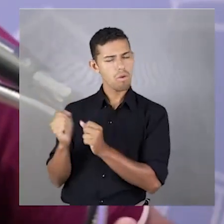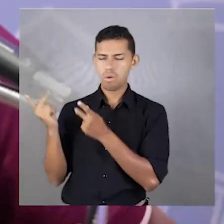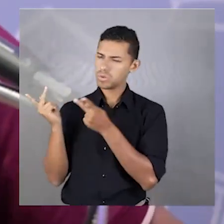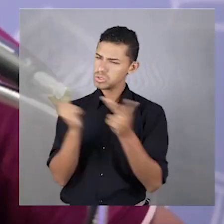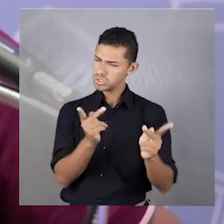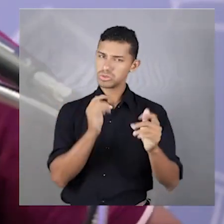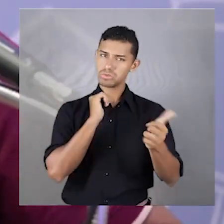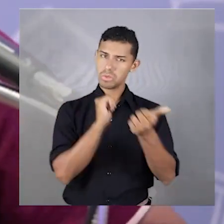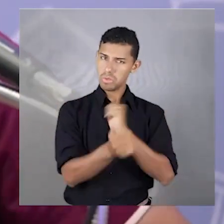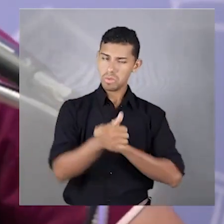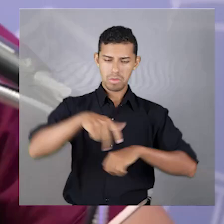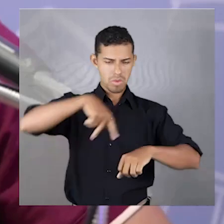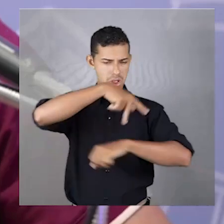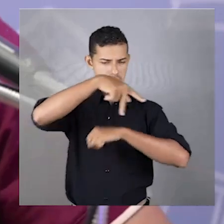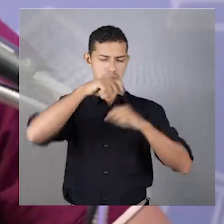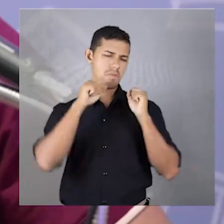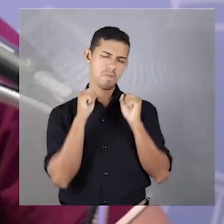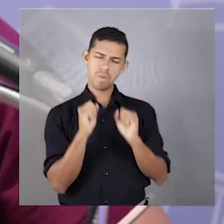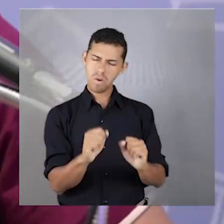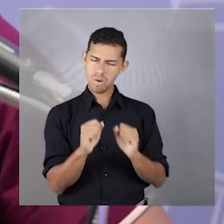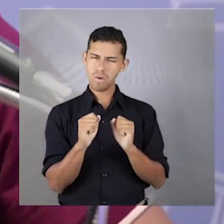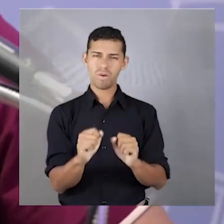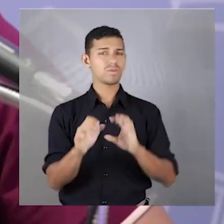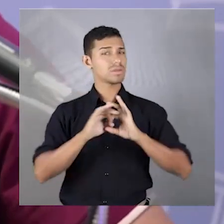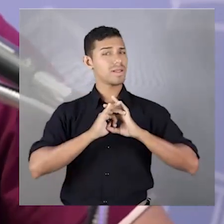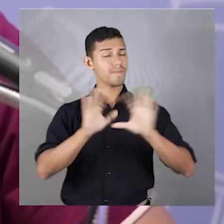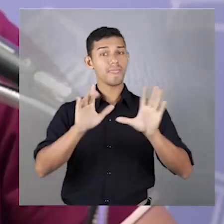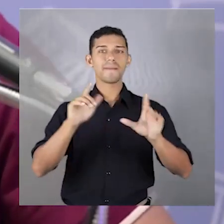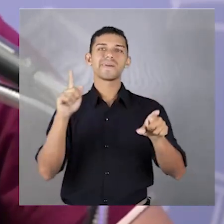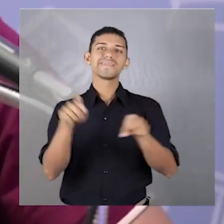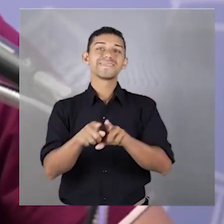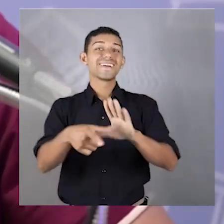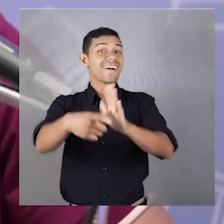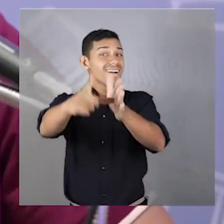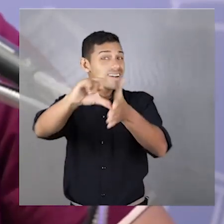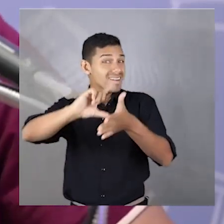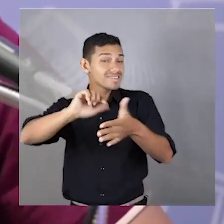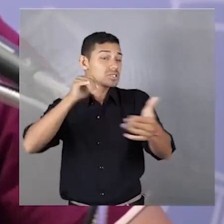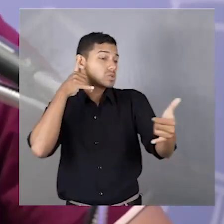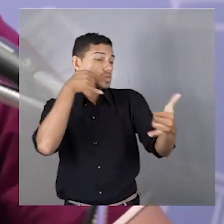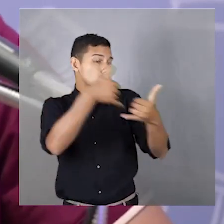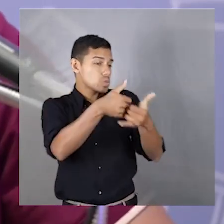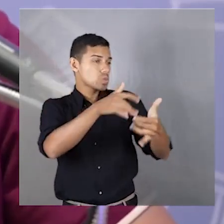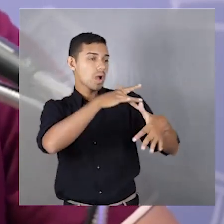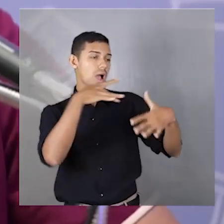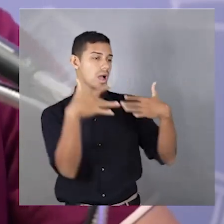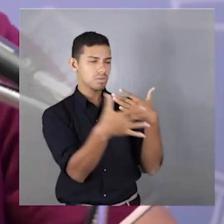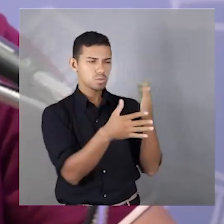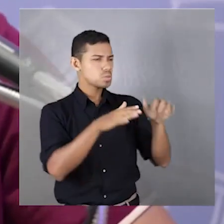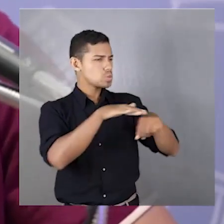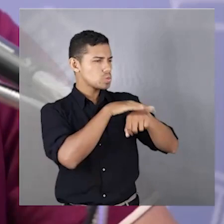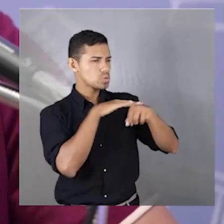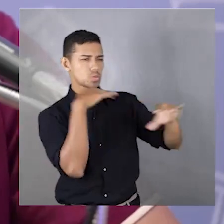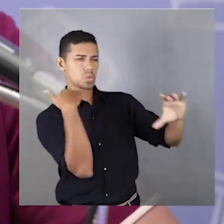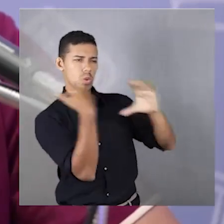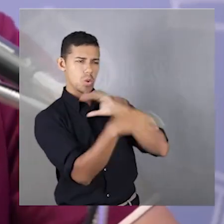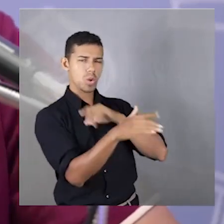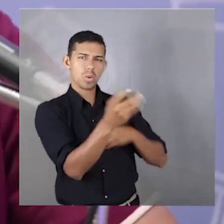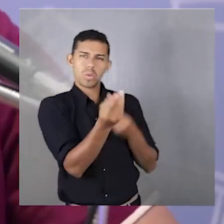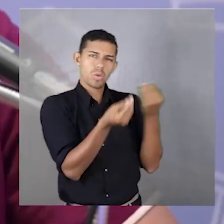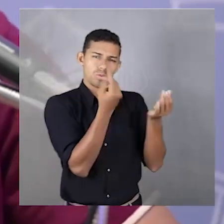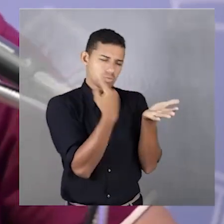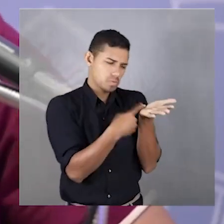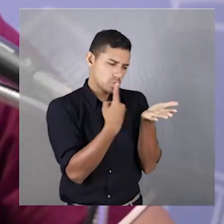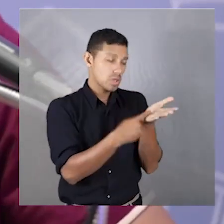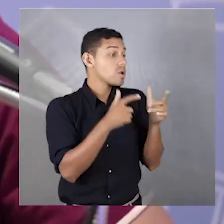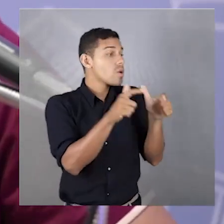levar a sua equipe para lá, mas vale sempre um contato, procurar nas redes sociais para saber como que funciona esse agendamento,